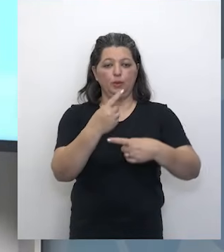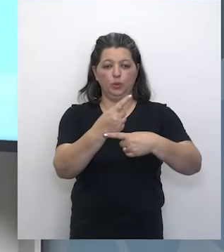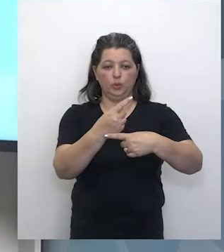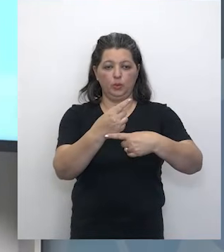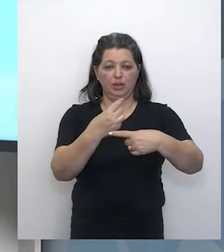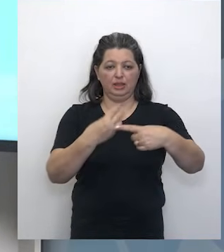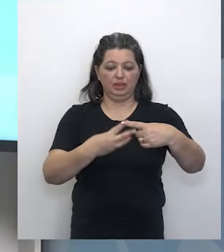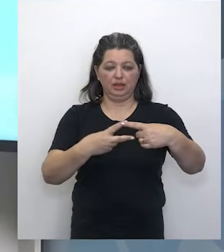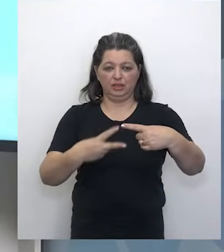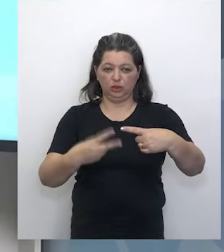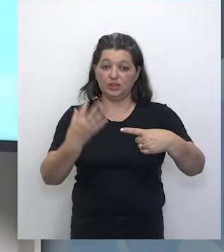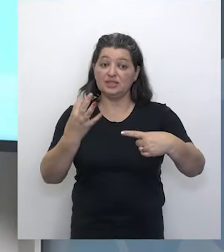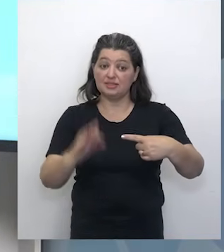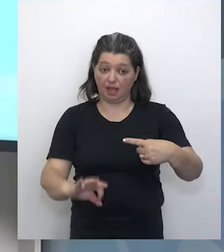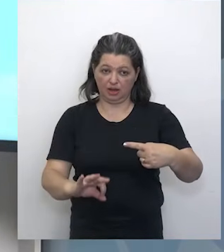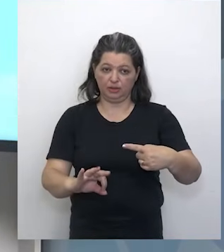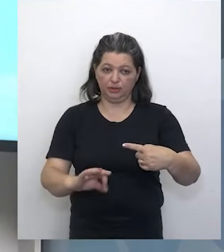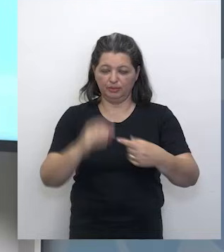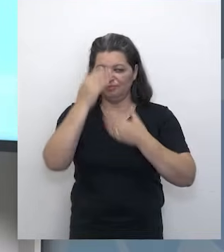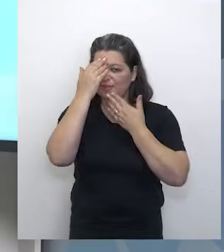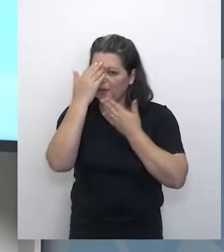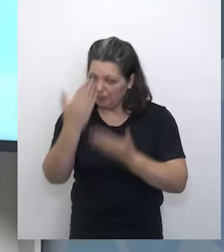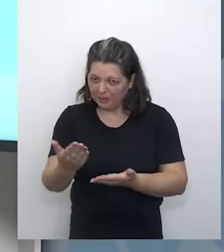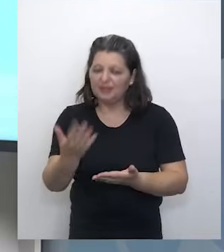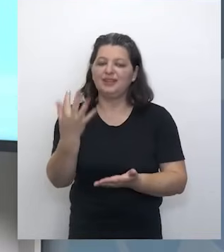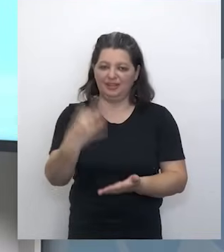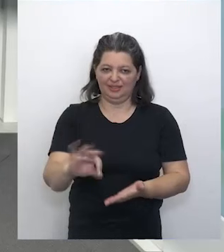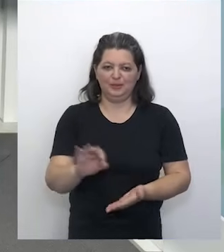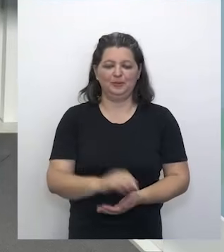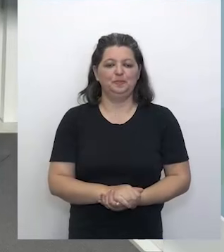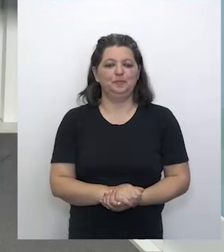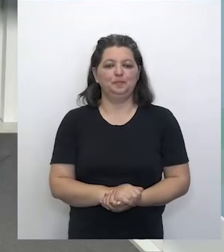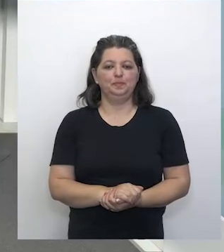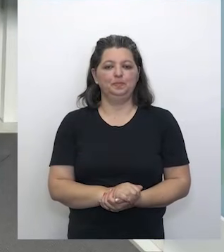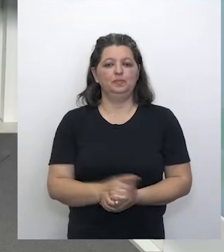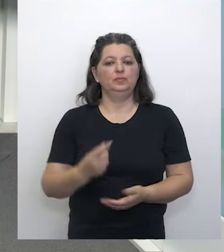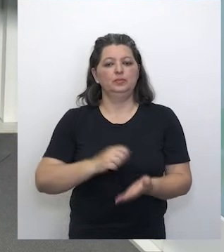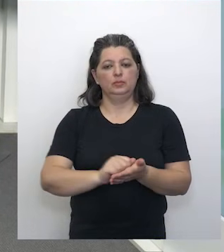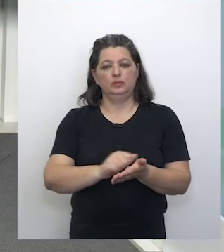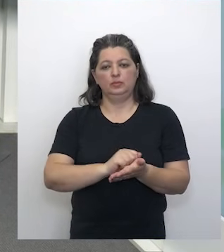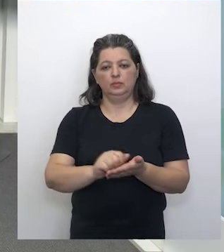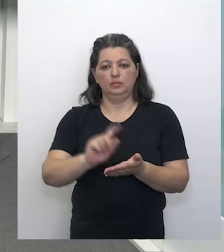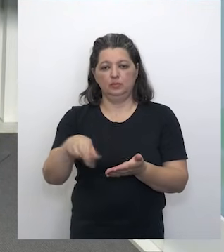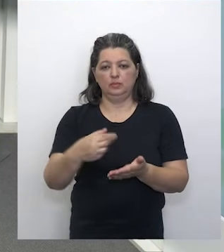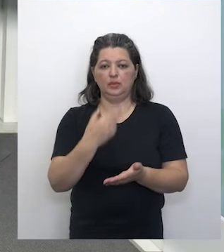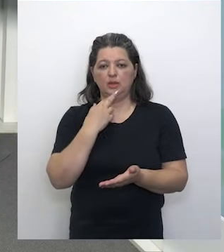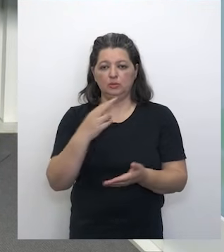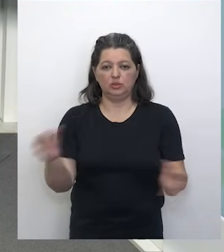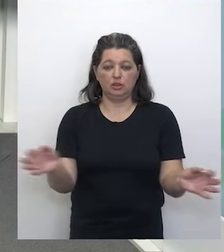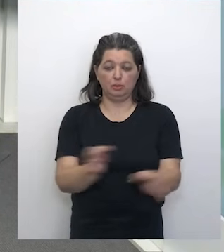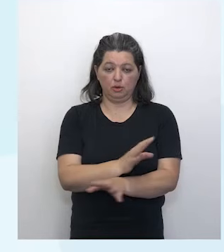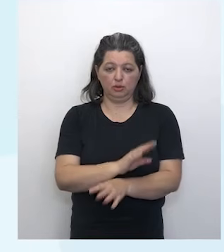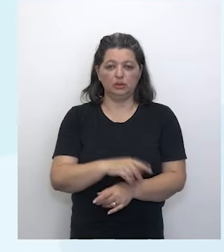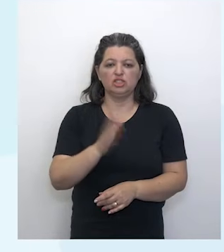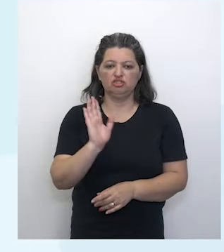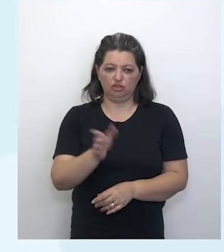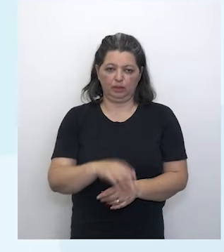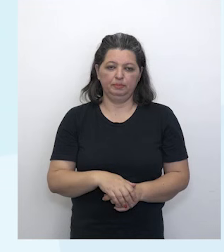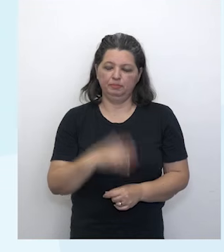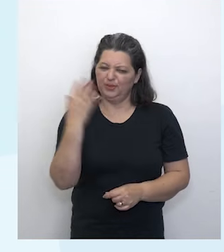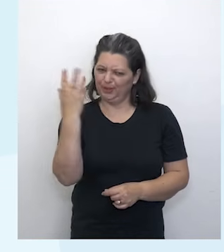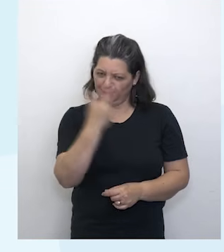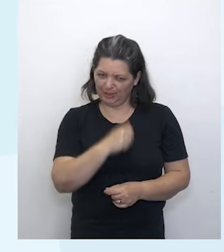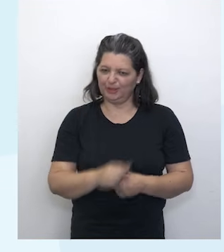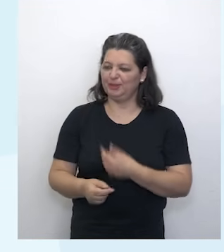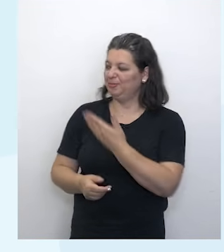1,32 avos está correto, muito obrigada e acertou. Eu vou apagar aqui e mandar para vocês a resposta que eu deixei aí para vocês, bonitinha.